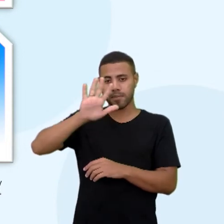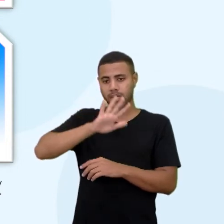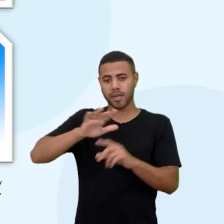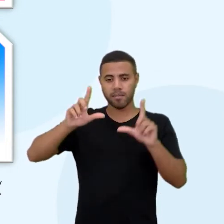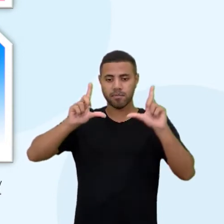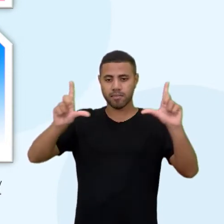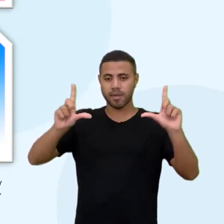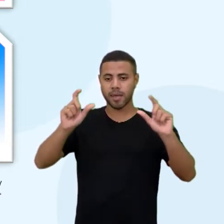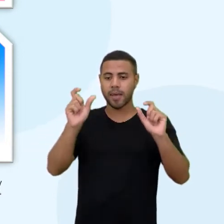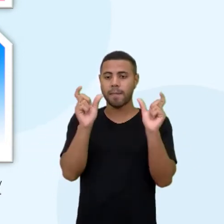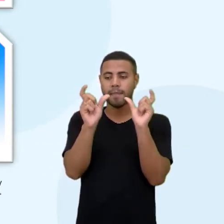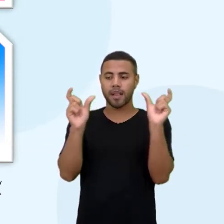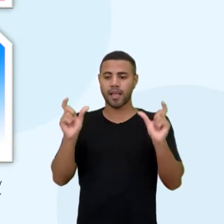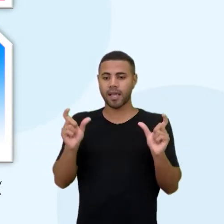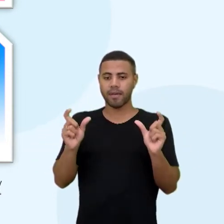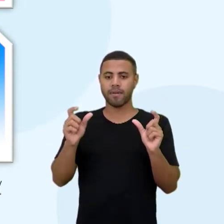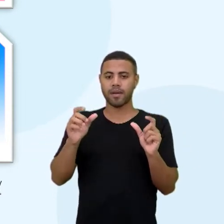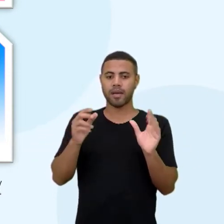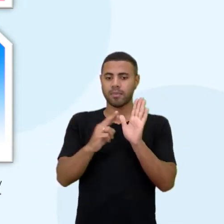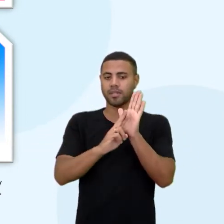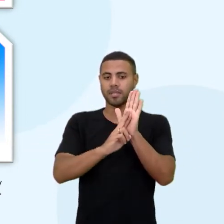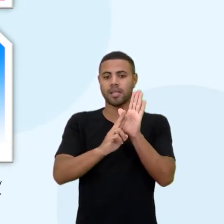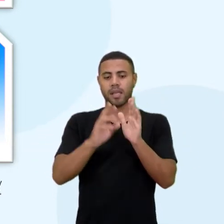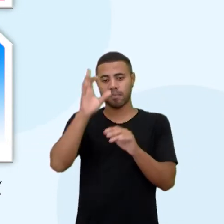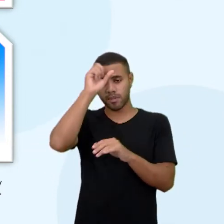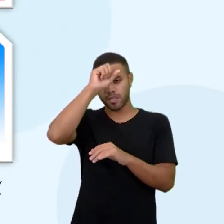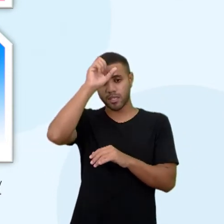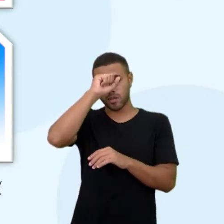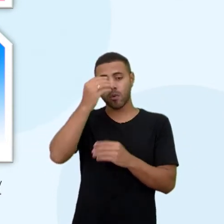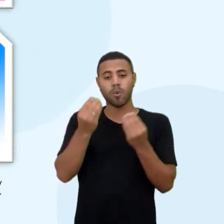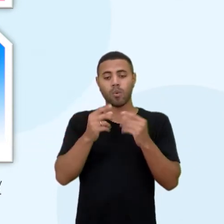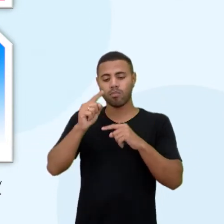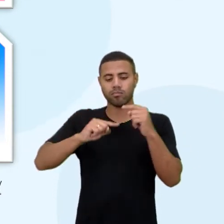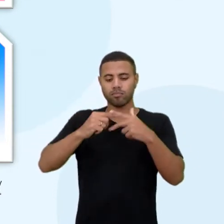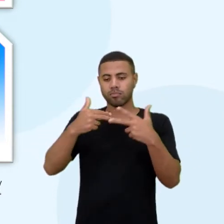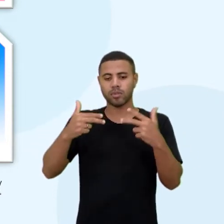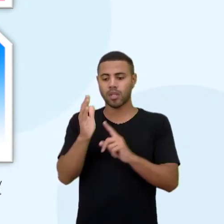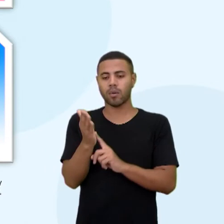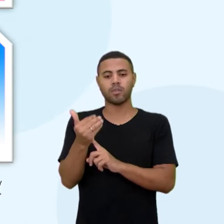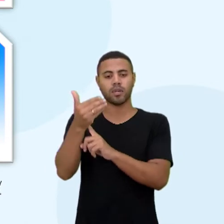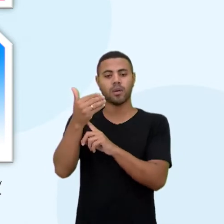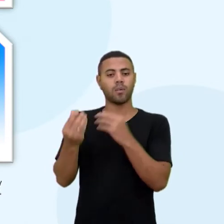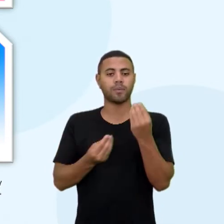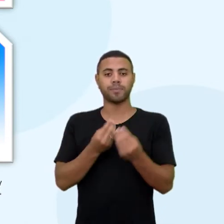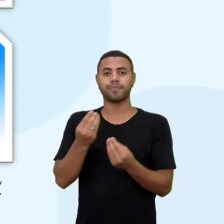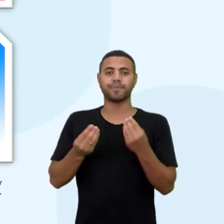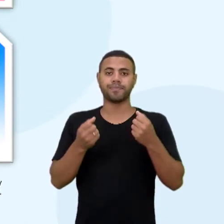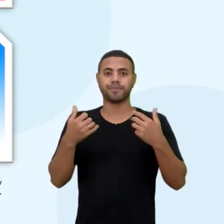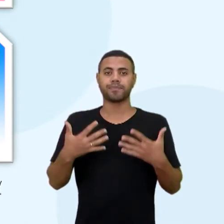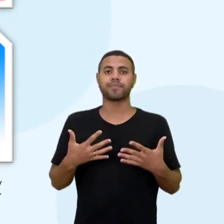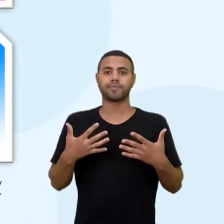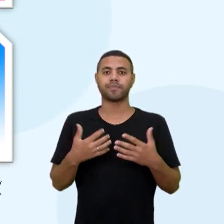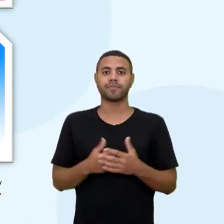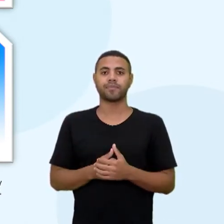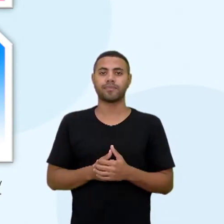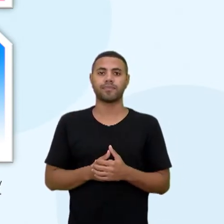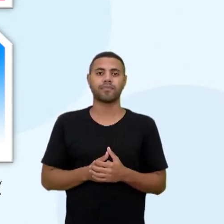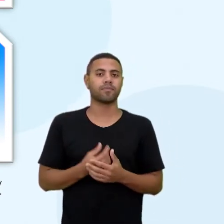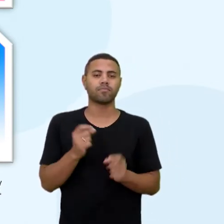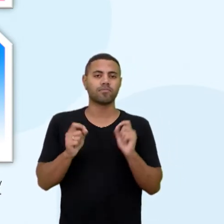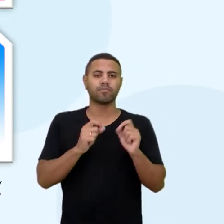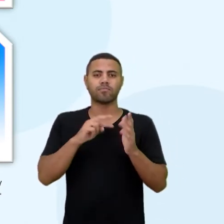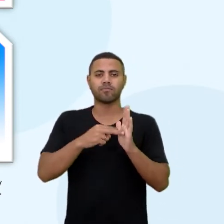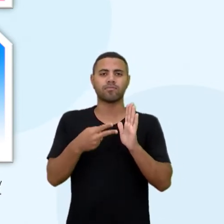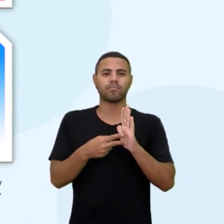que representem seu aprendizado. Quais ferramentas tecnológicas vocês podem utilizar para essa construção? Quais termos foram